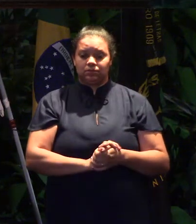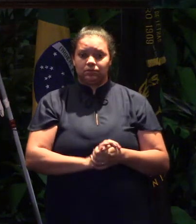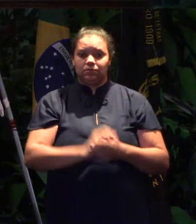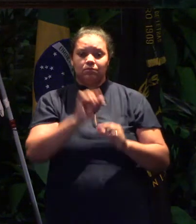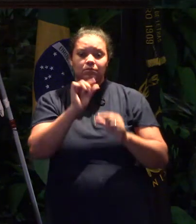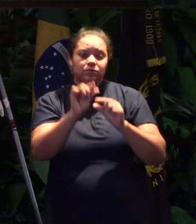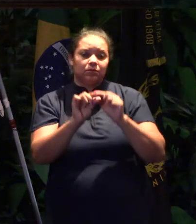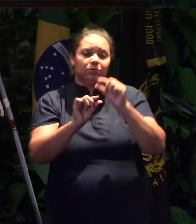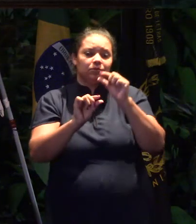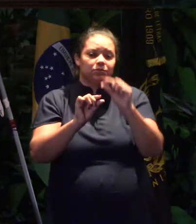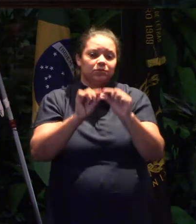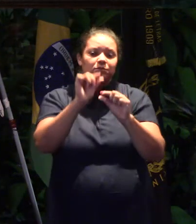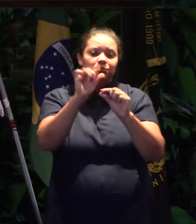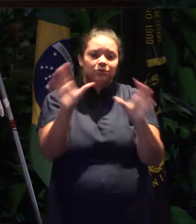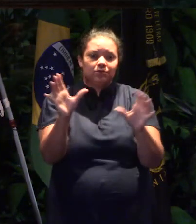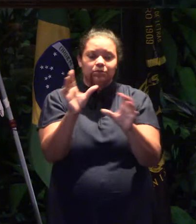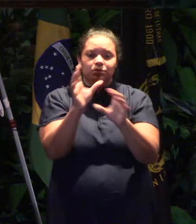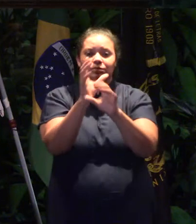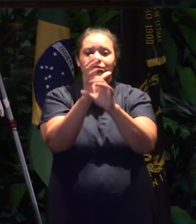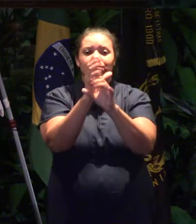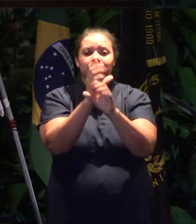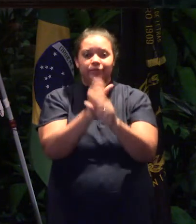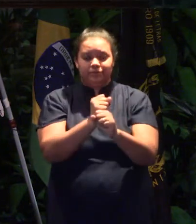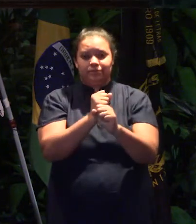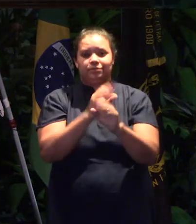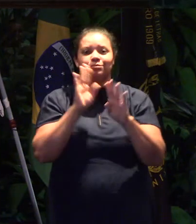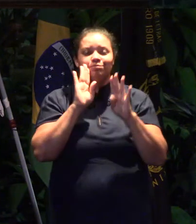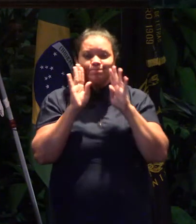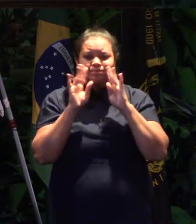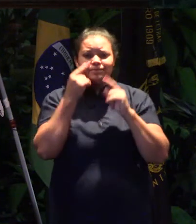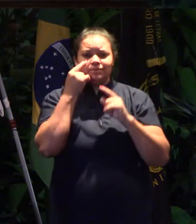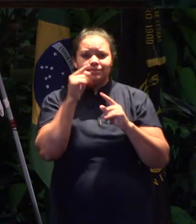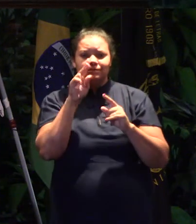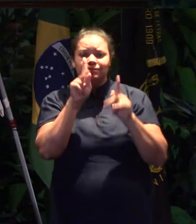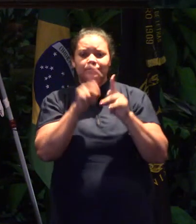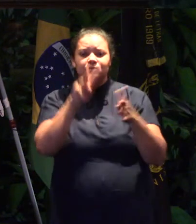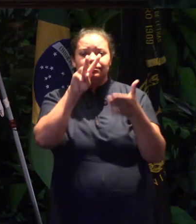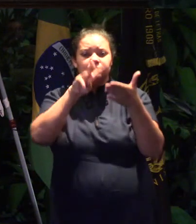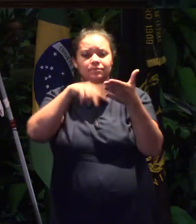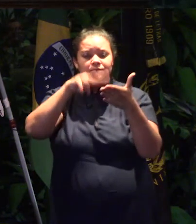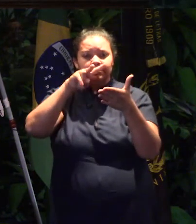pouquinho a pouquinho o livro no meu perfil, até para ver como que